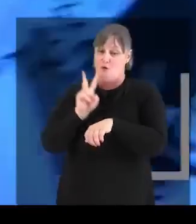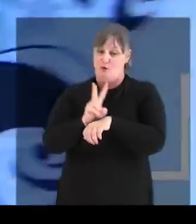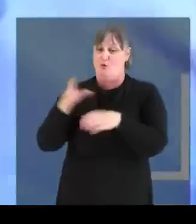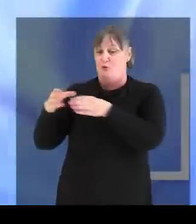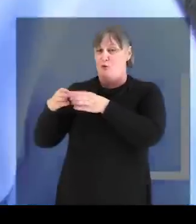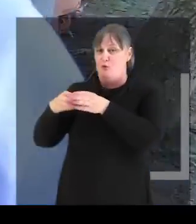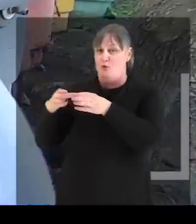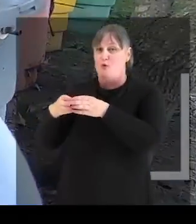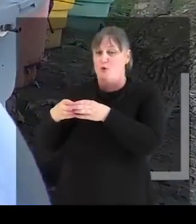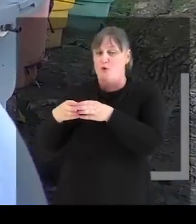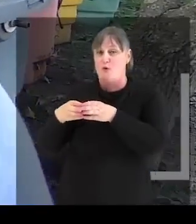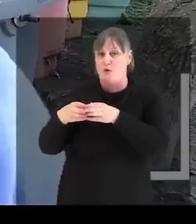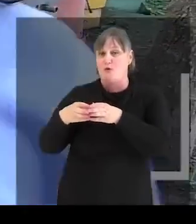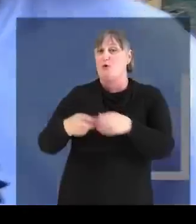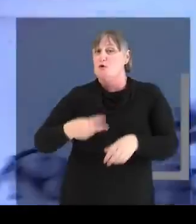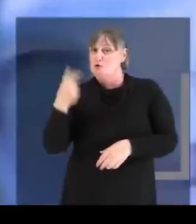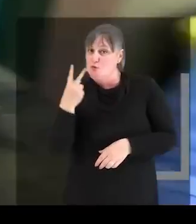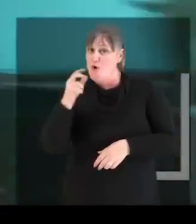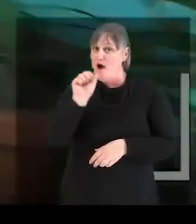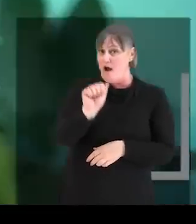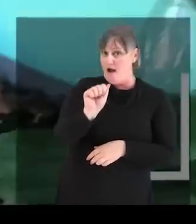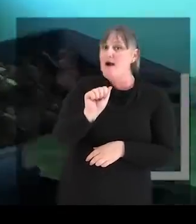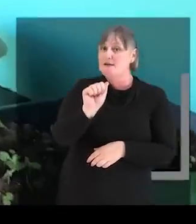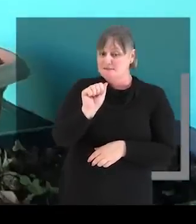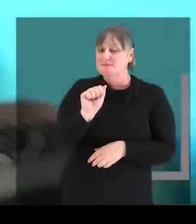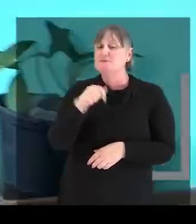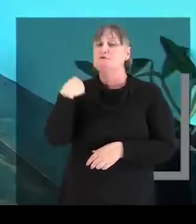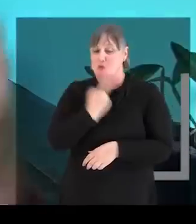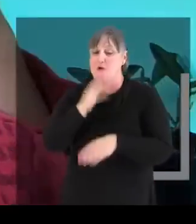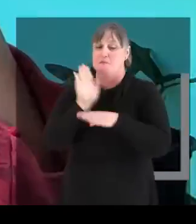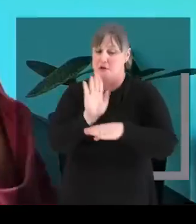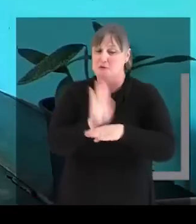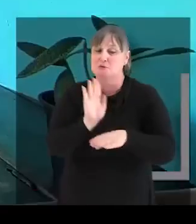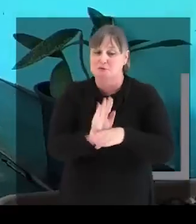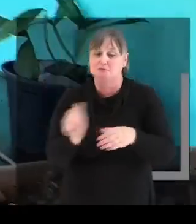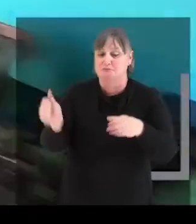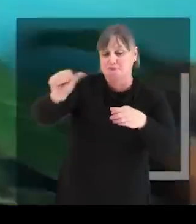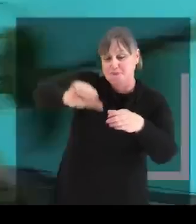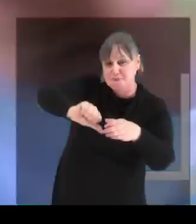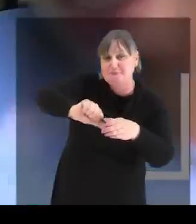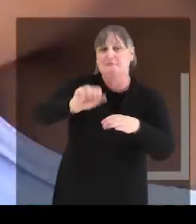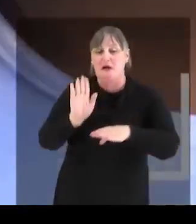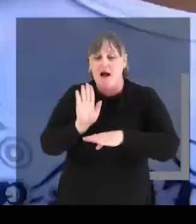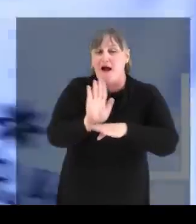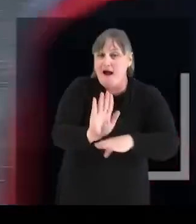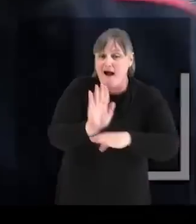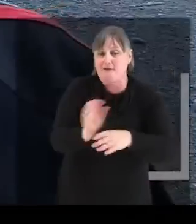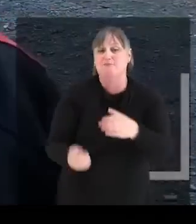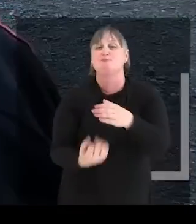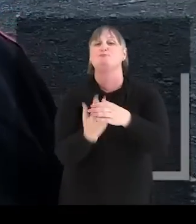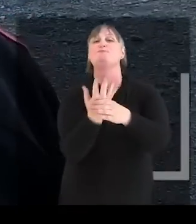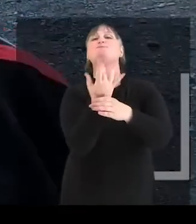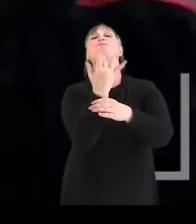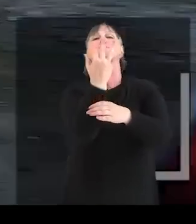A gente, a turma do segundo período lá, a gente vai conseguir ter essas